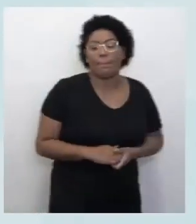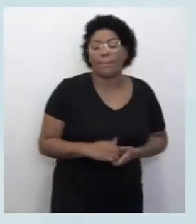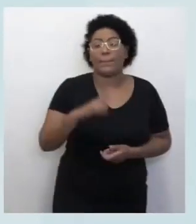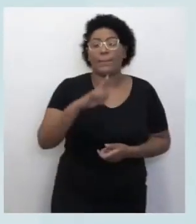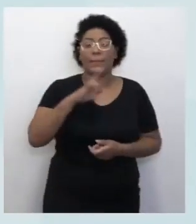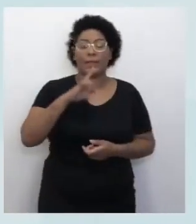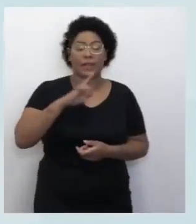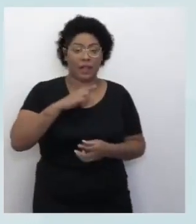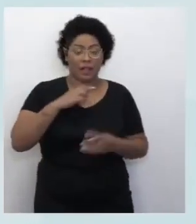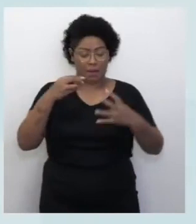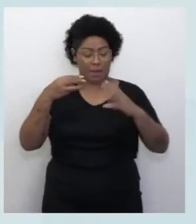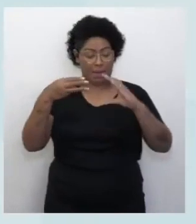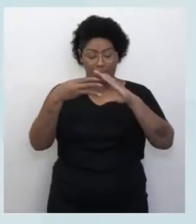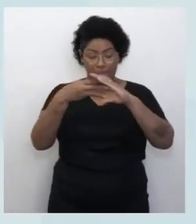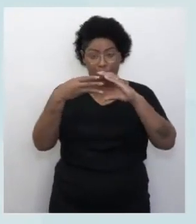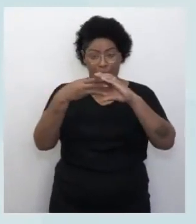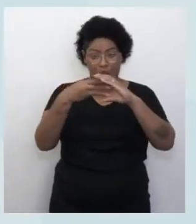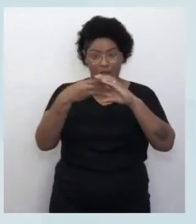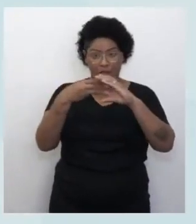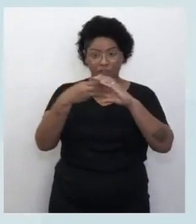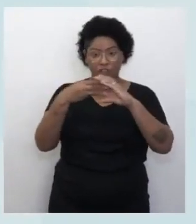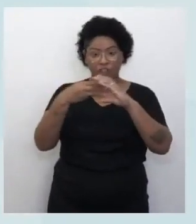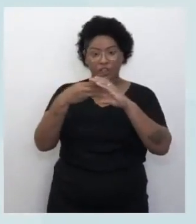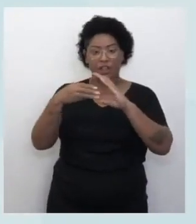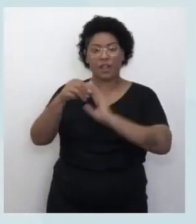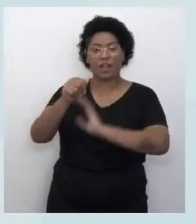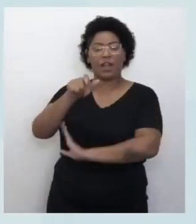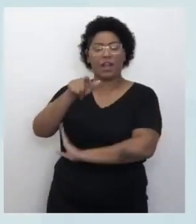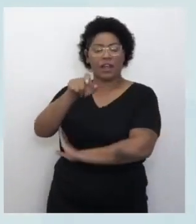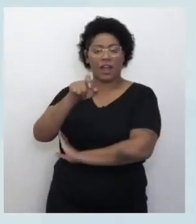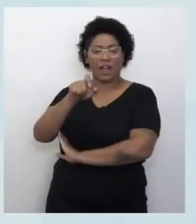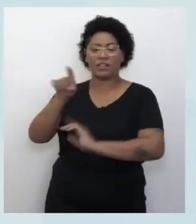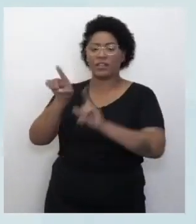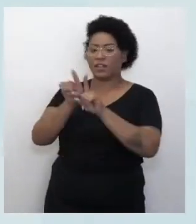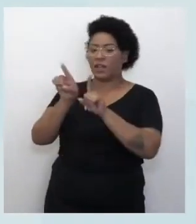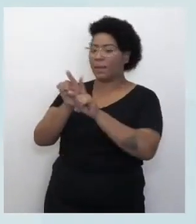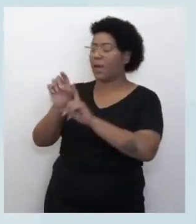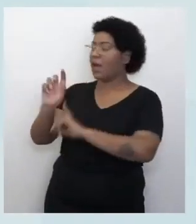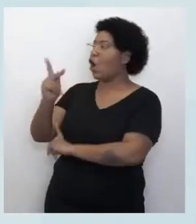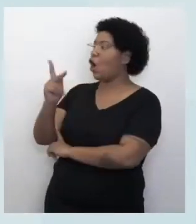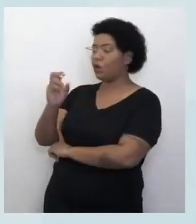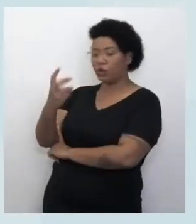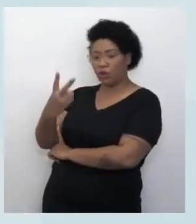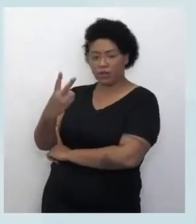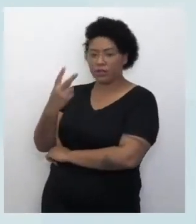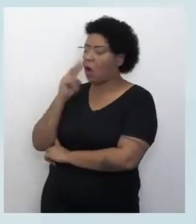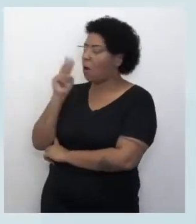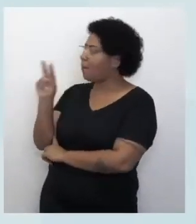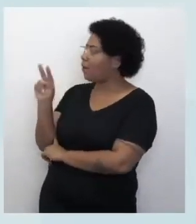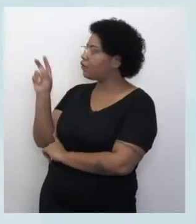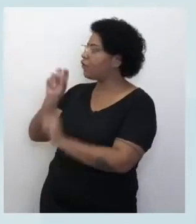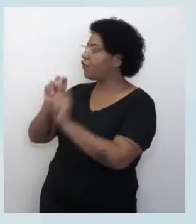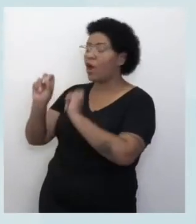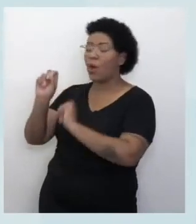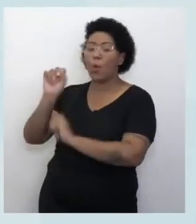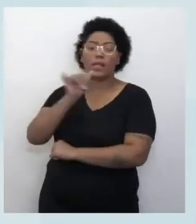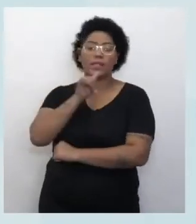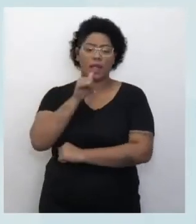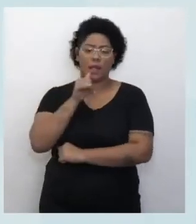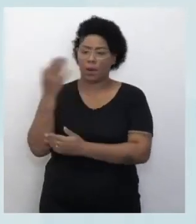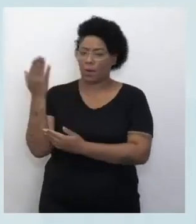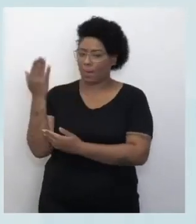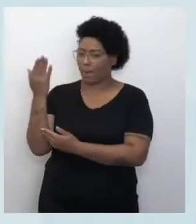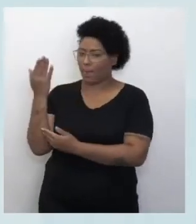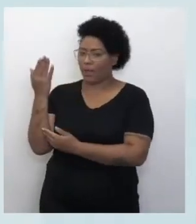de gás hidrogênio mais a molécula de gás oxigênio, certo? Então aqui,